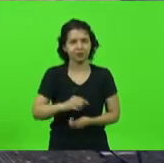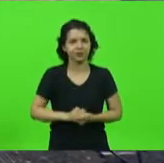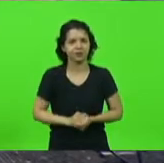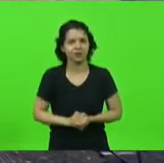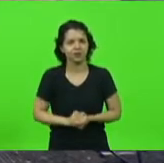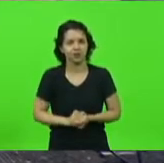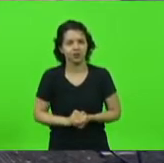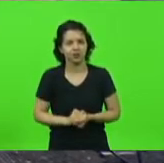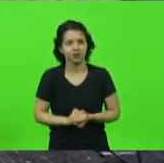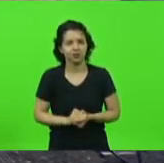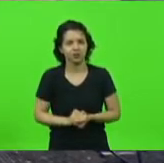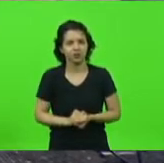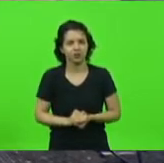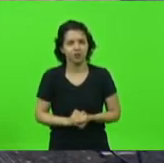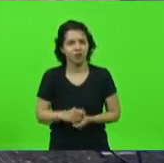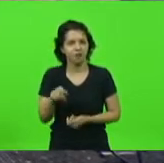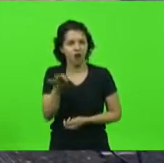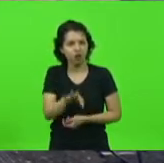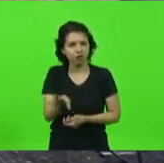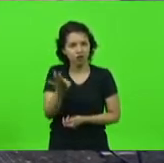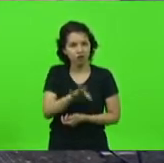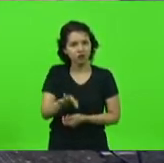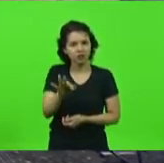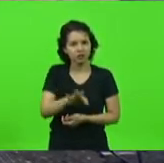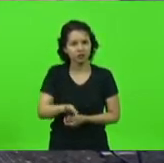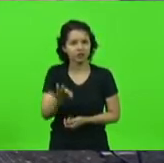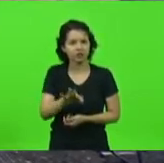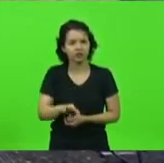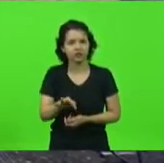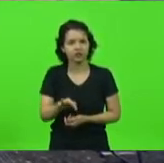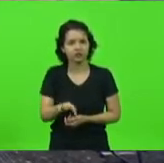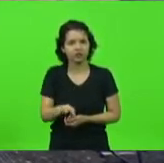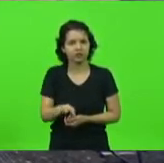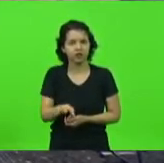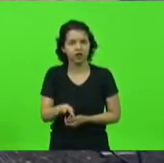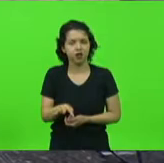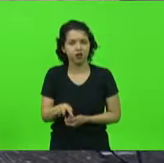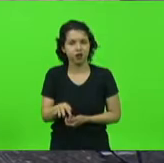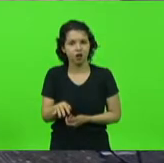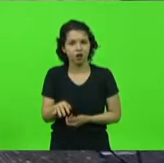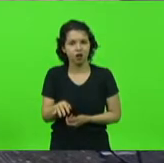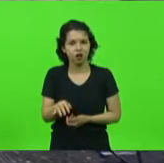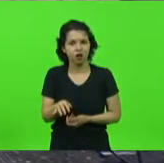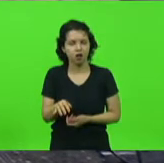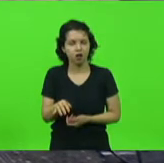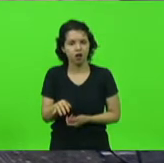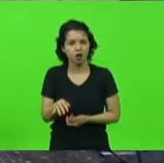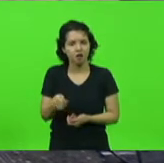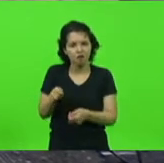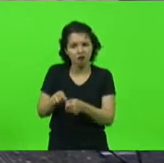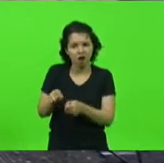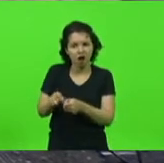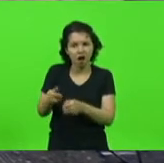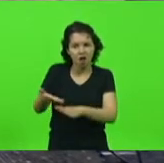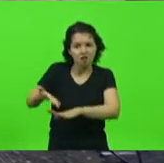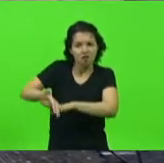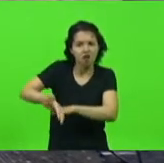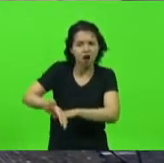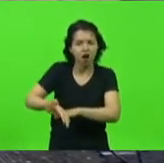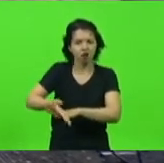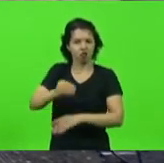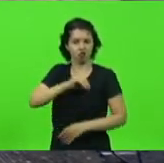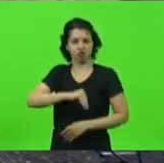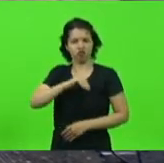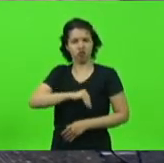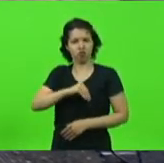Ninguém faz uma faculdade, por exemplo, se preparando para depois entrar no mercado de trabalho, recebendo